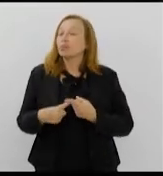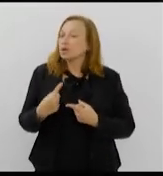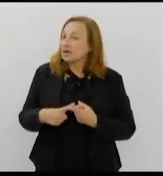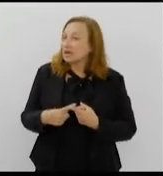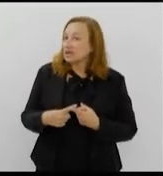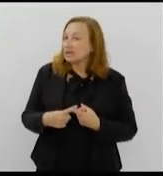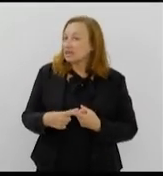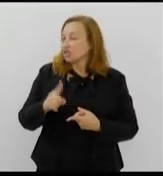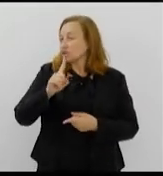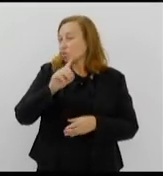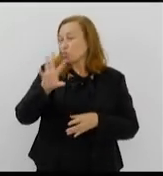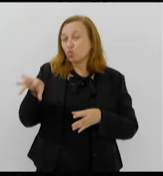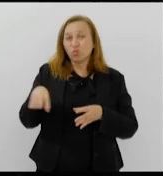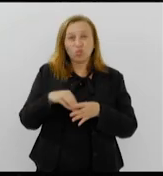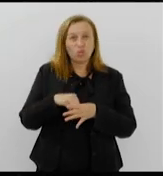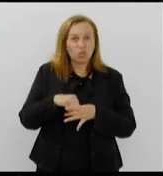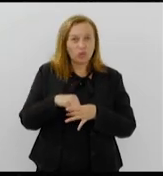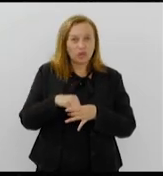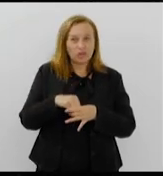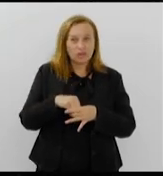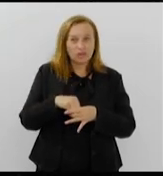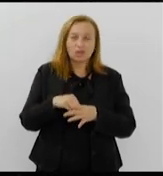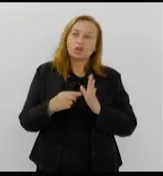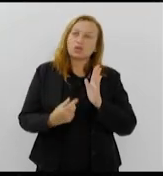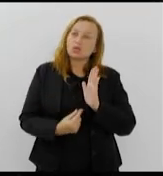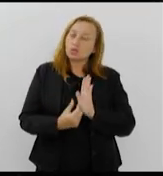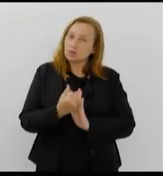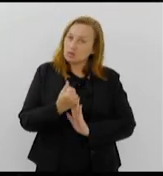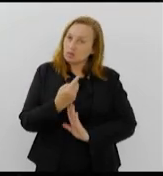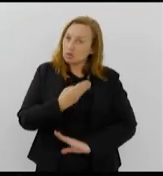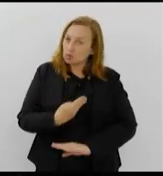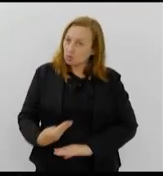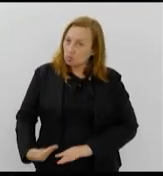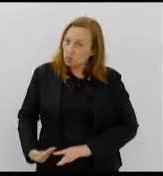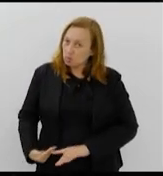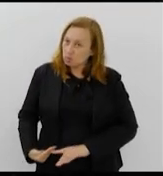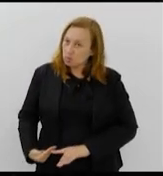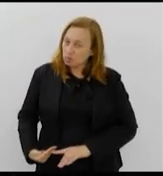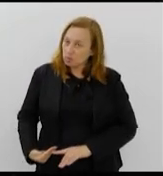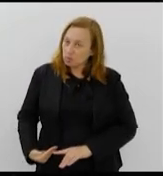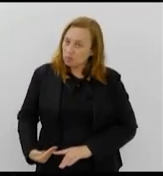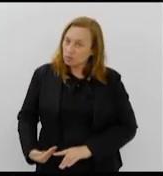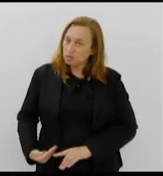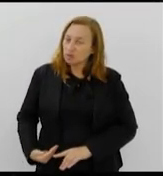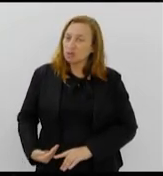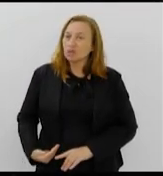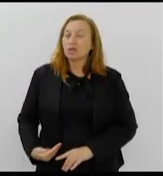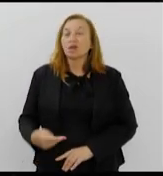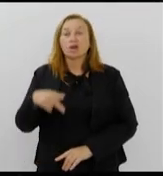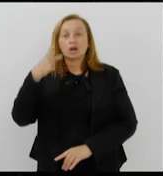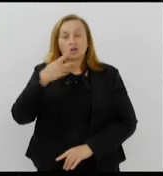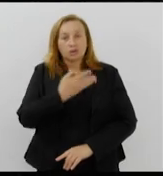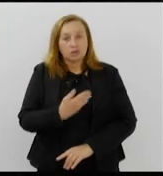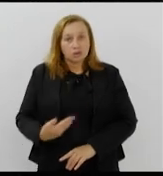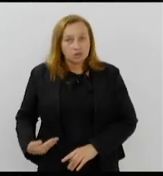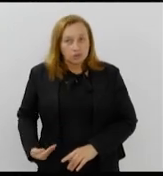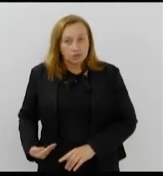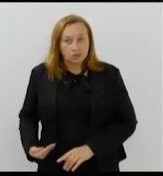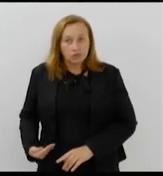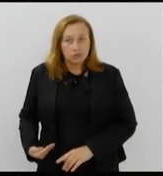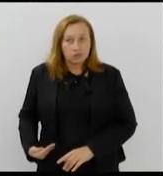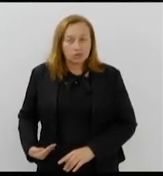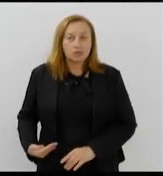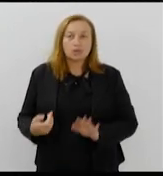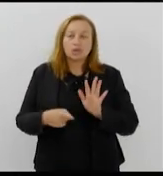não inclui no orçamento público as políticas públicas a favor